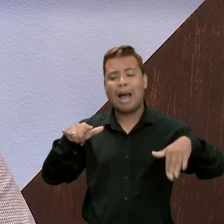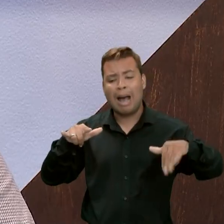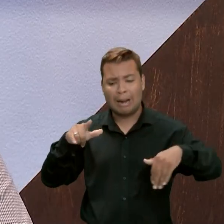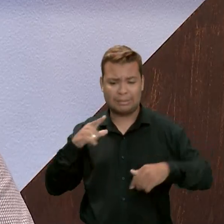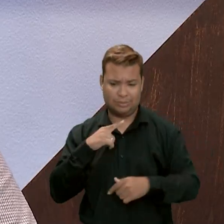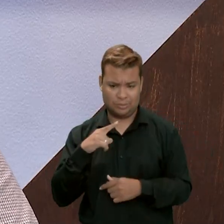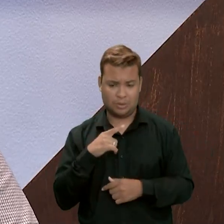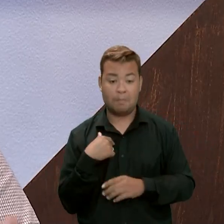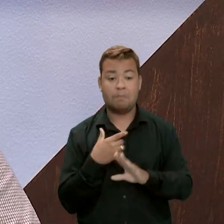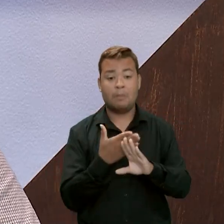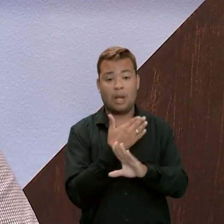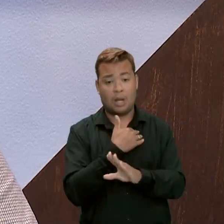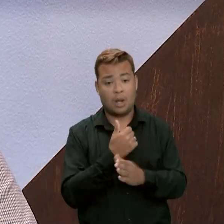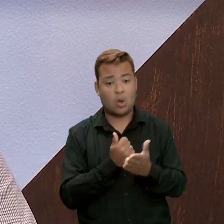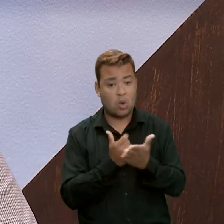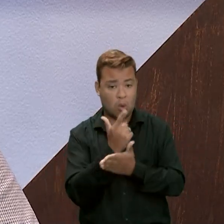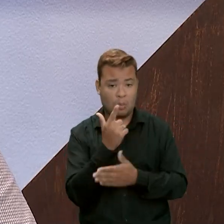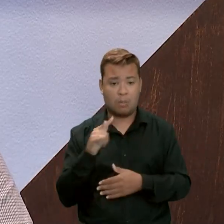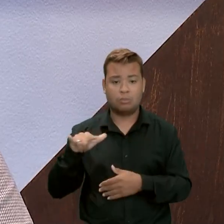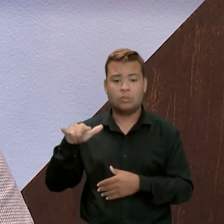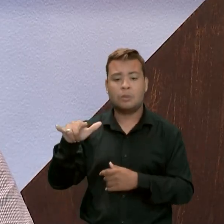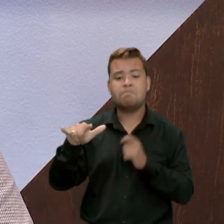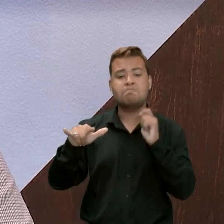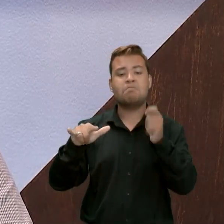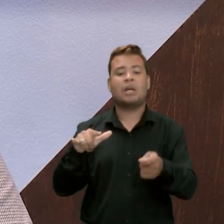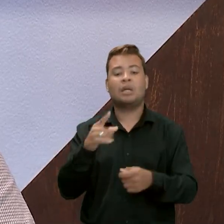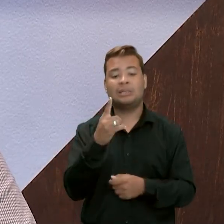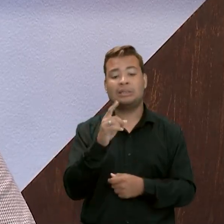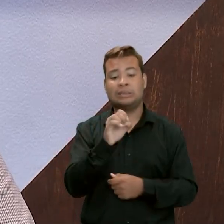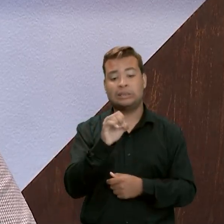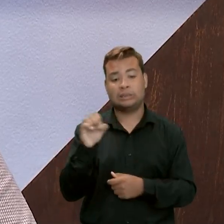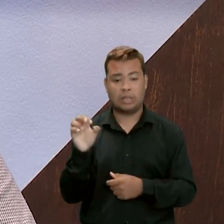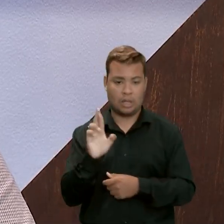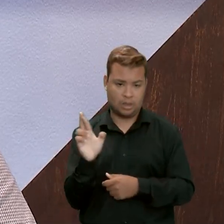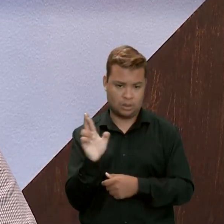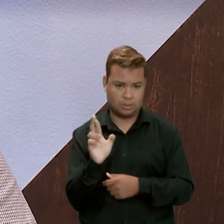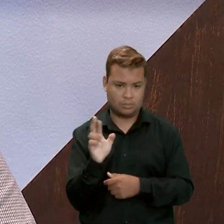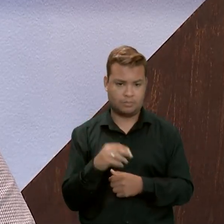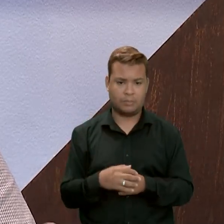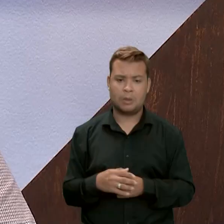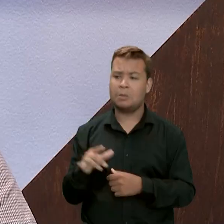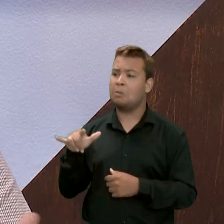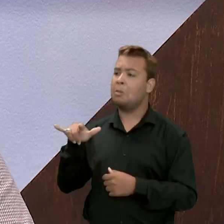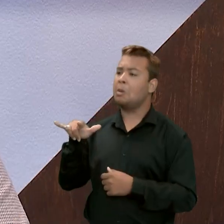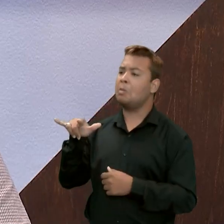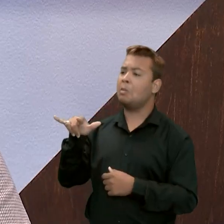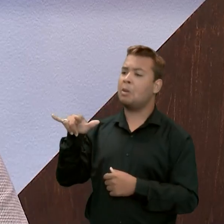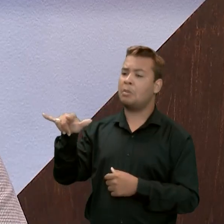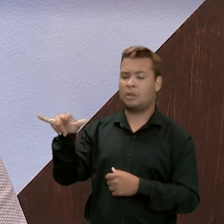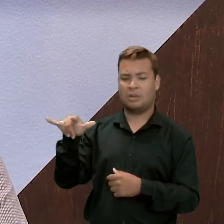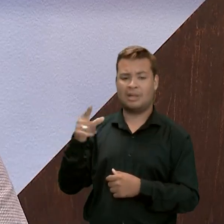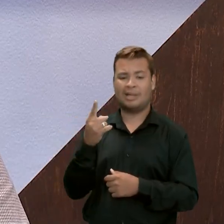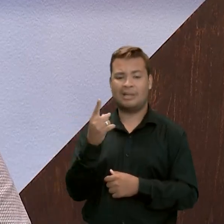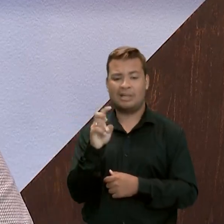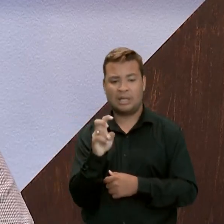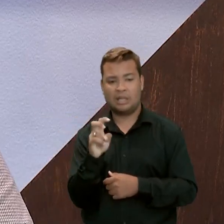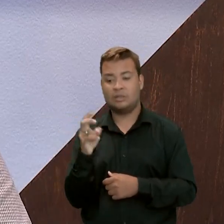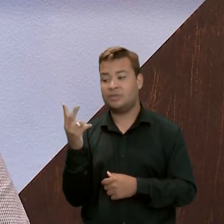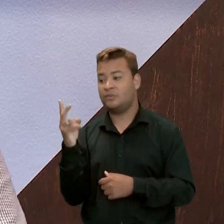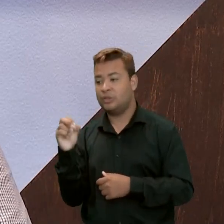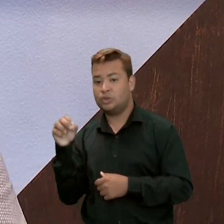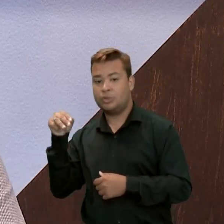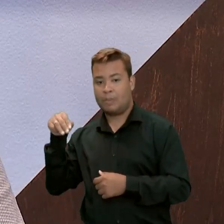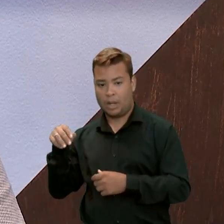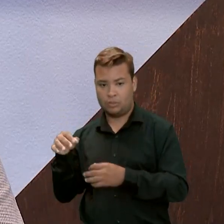pilotar um drone, eu comprei um drone por 100 reais. Só que ele não voa mais do que 15, 20 metros. Né? Só que ele